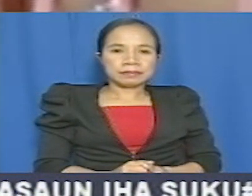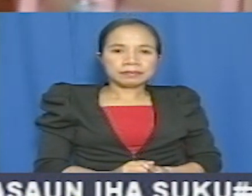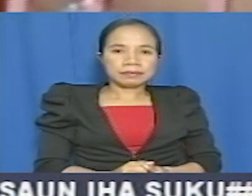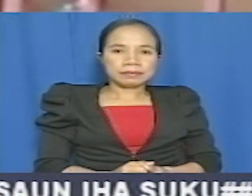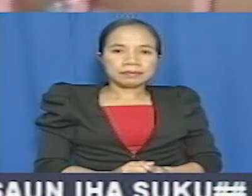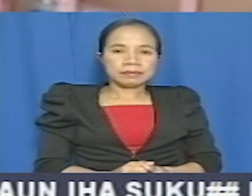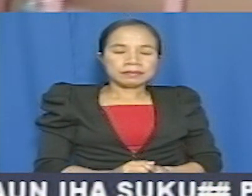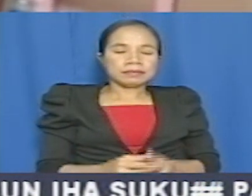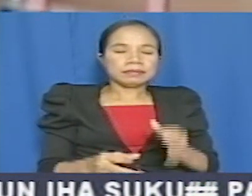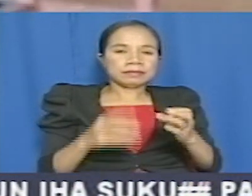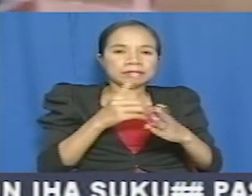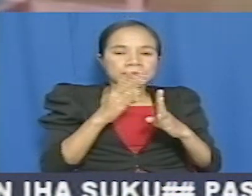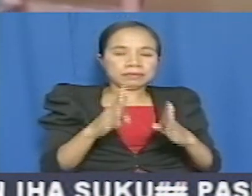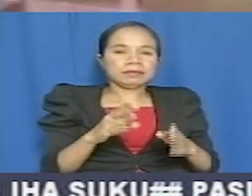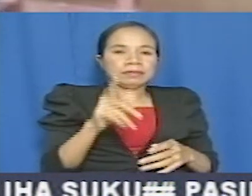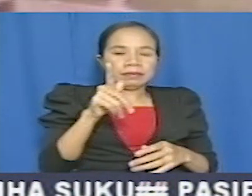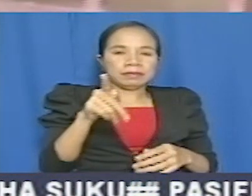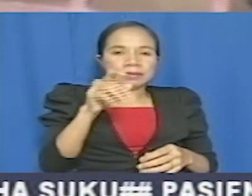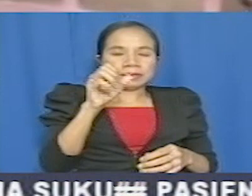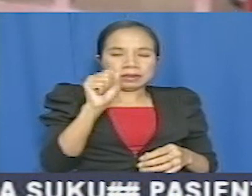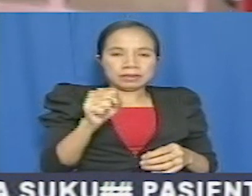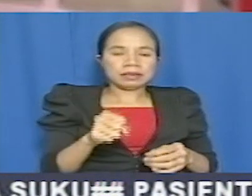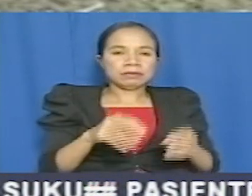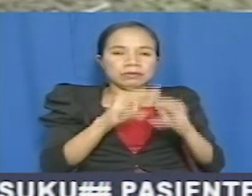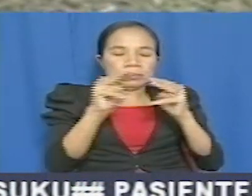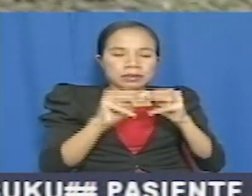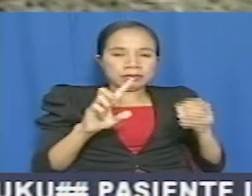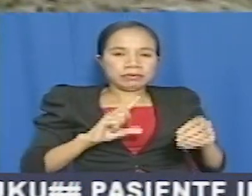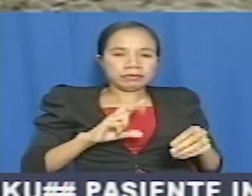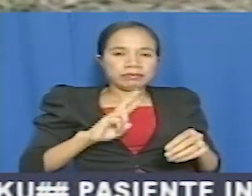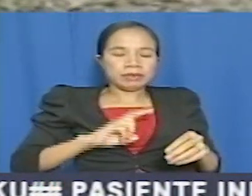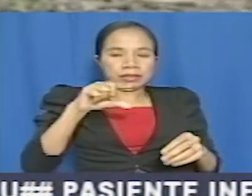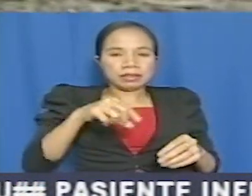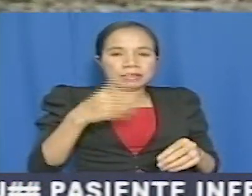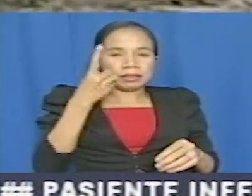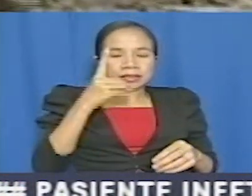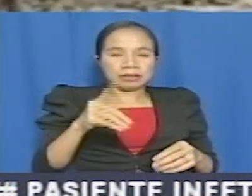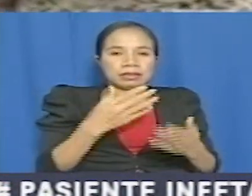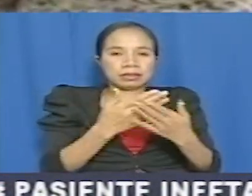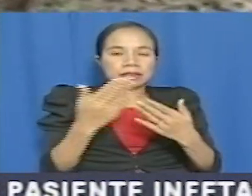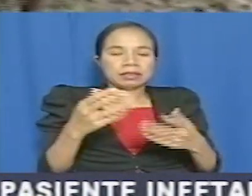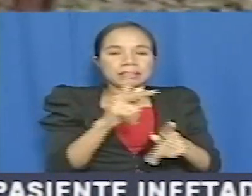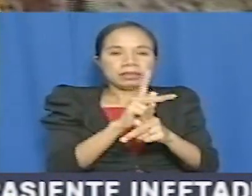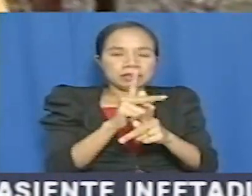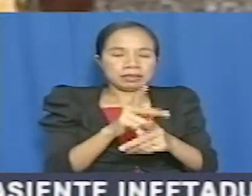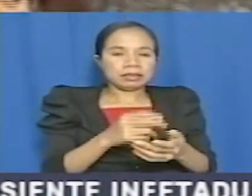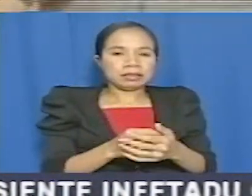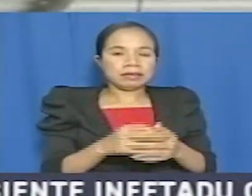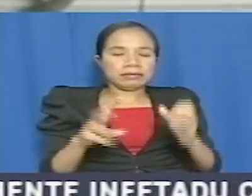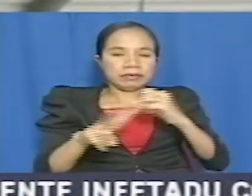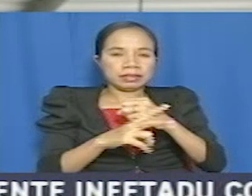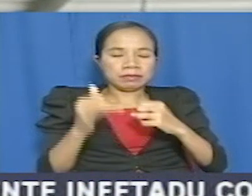Diretora. Sekitar 2-3 jam. Entretanto, Coordenador Proteção Civil Município Viqueque declara material recuperação para vítima Sira se